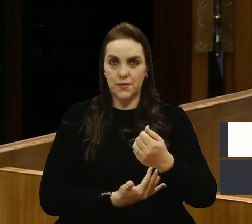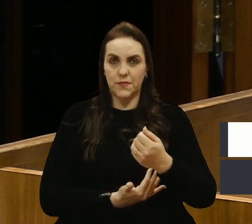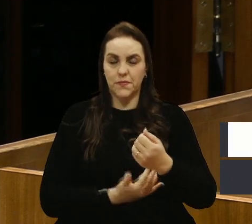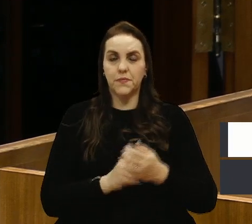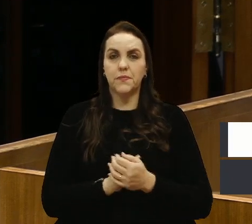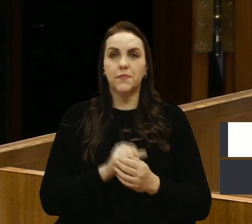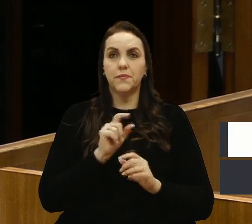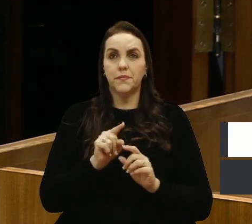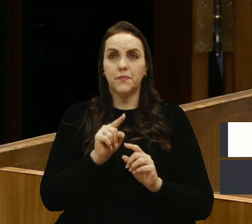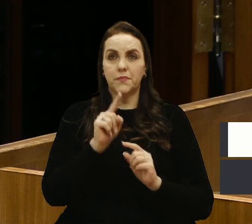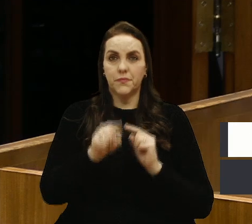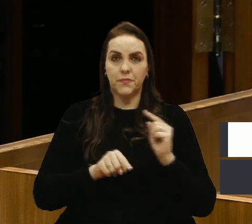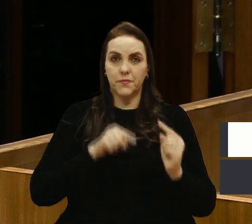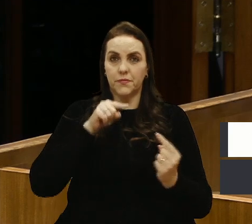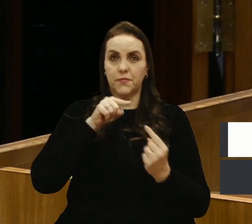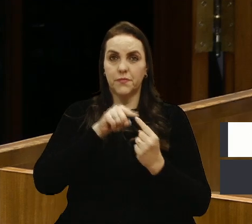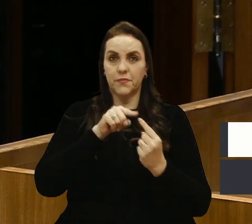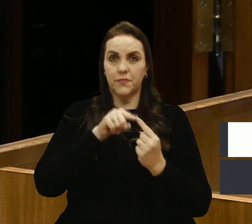alusão